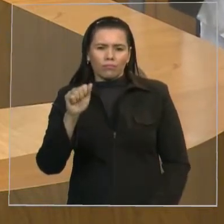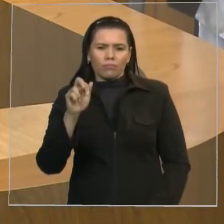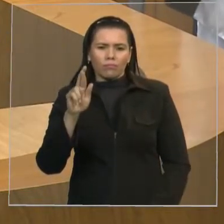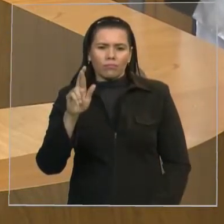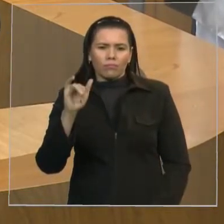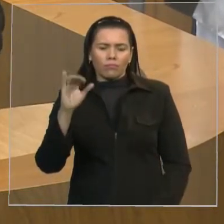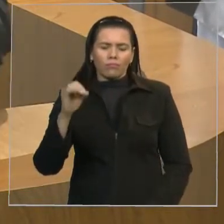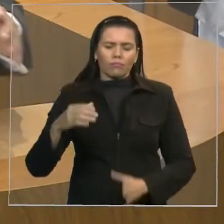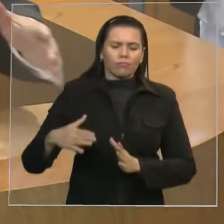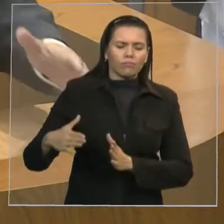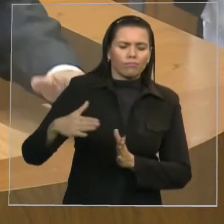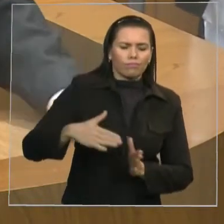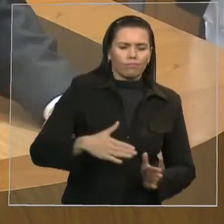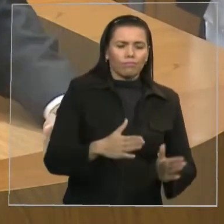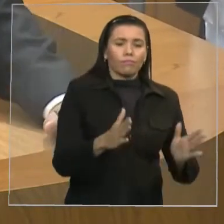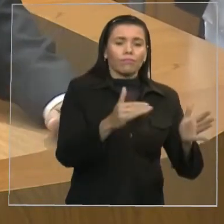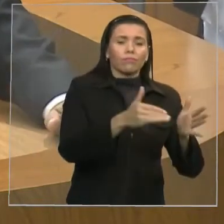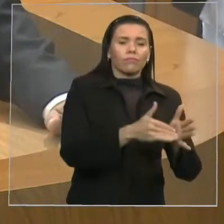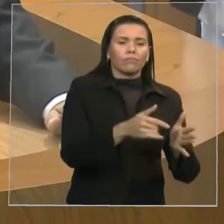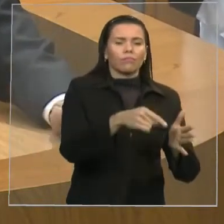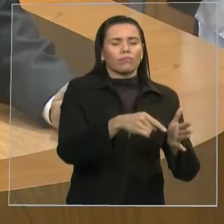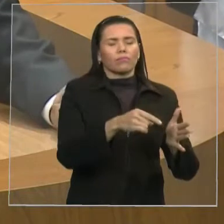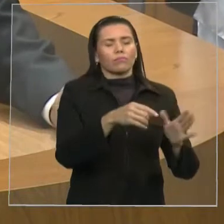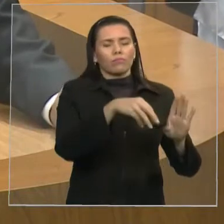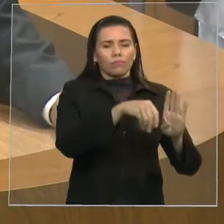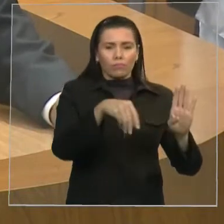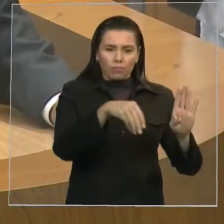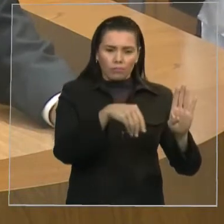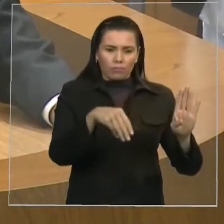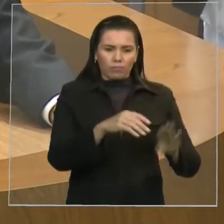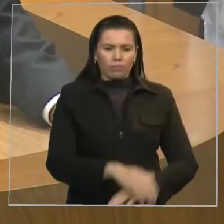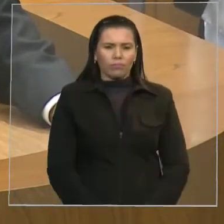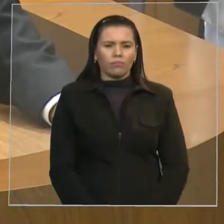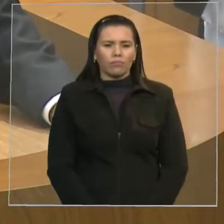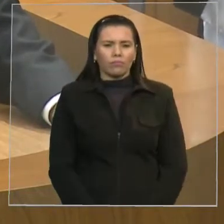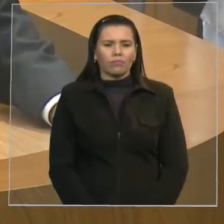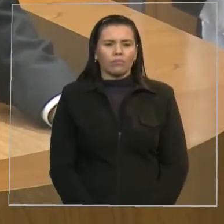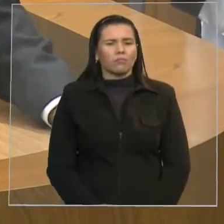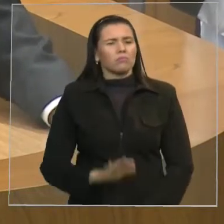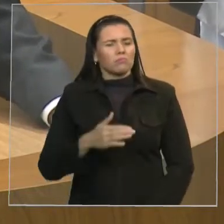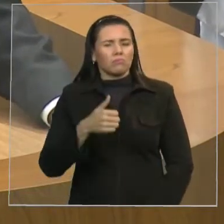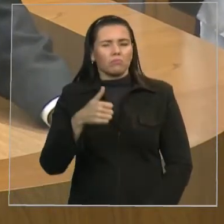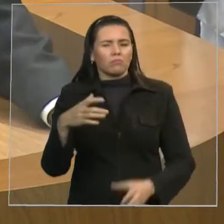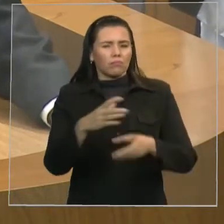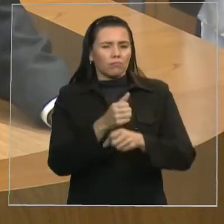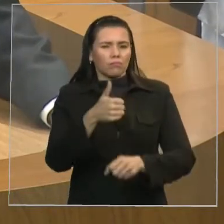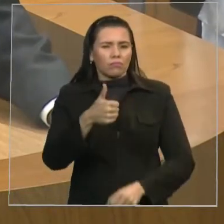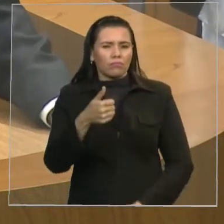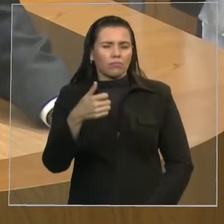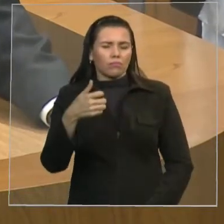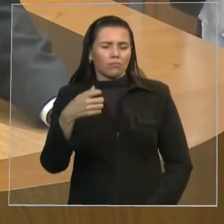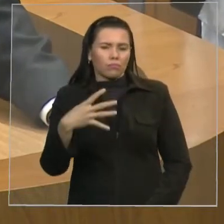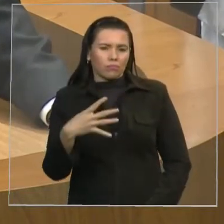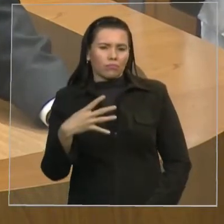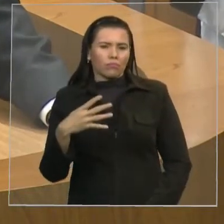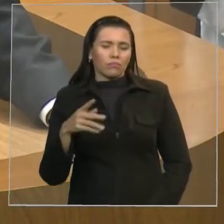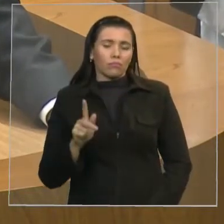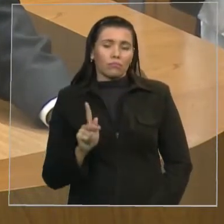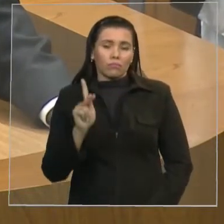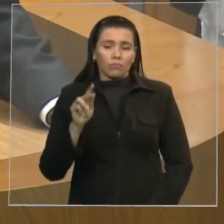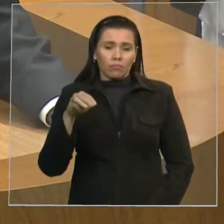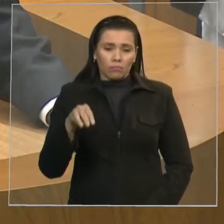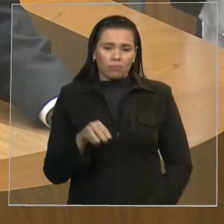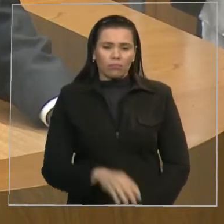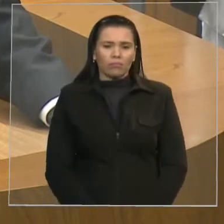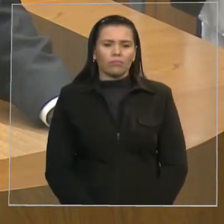14 quilômetros que estão com vários e vários buracos no eixo da sua estrada. Lá está sendo instalada